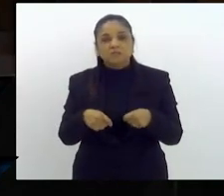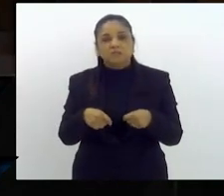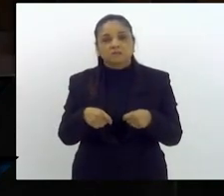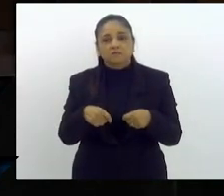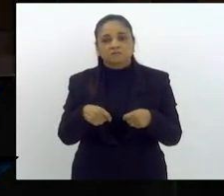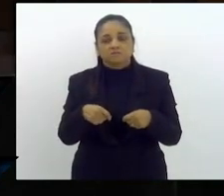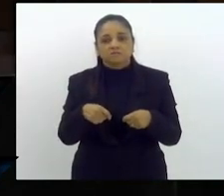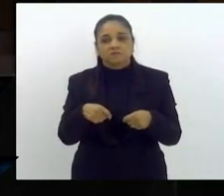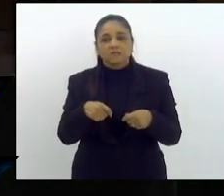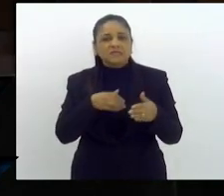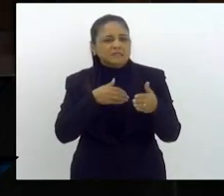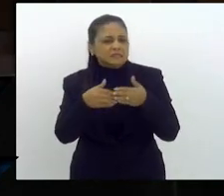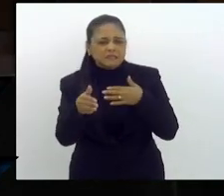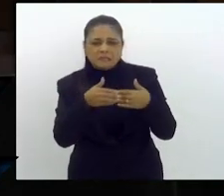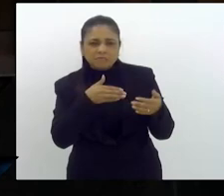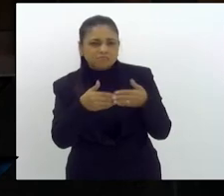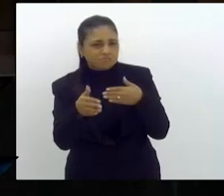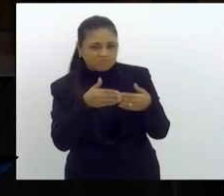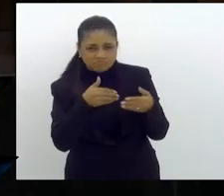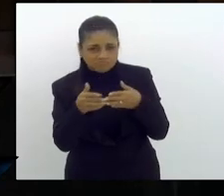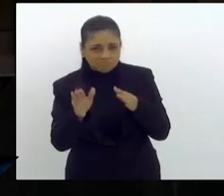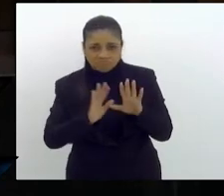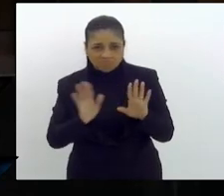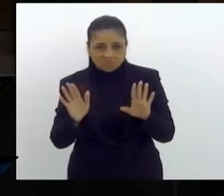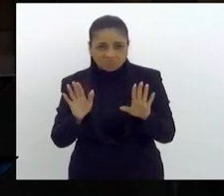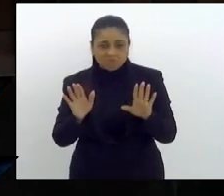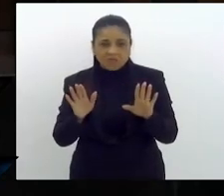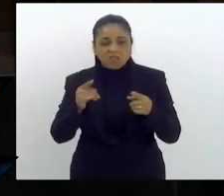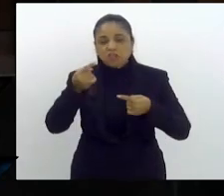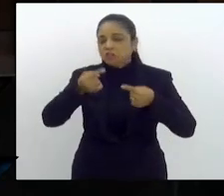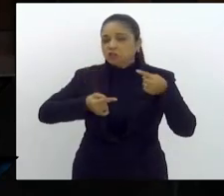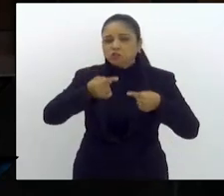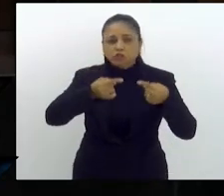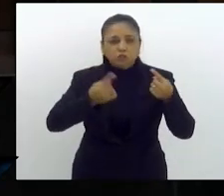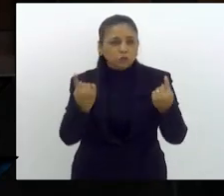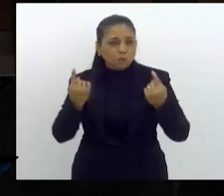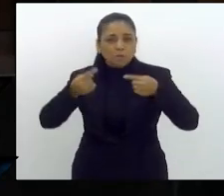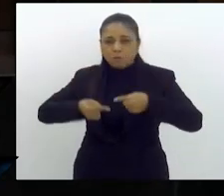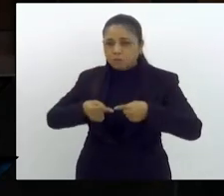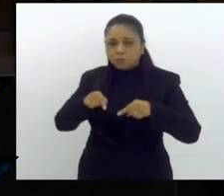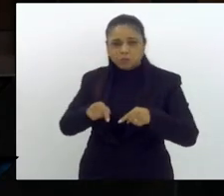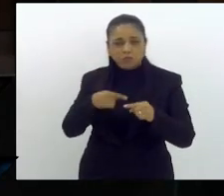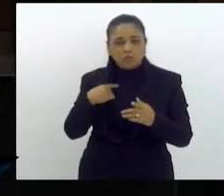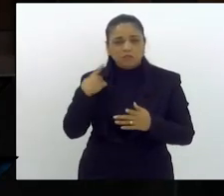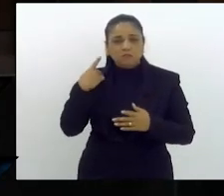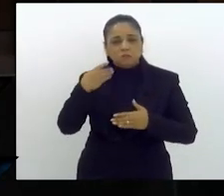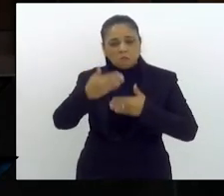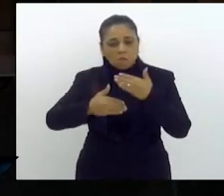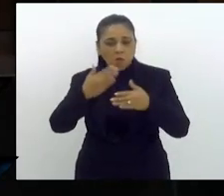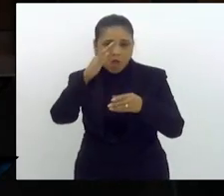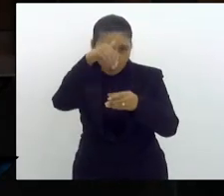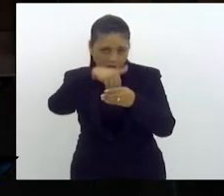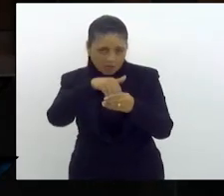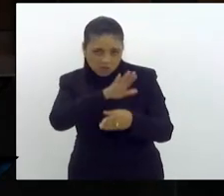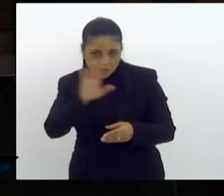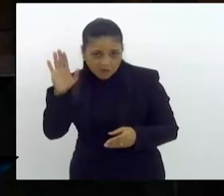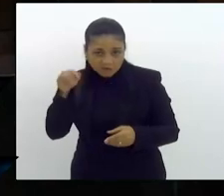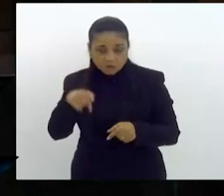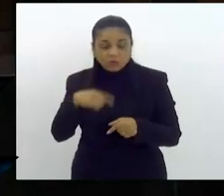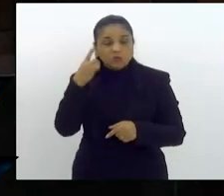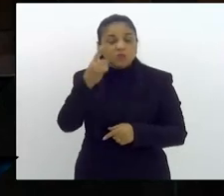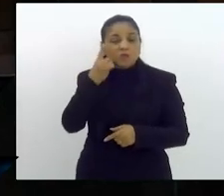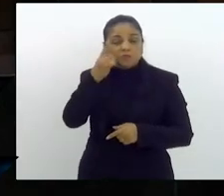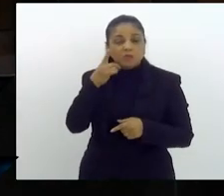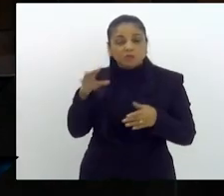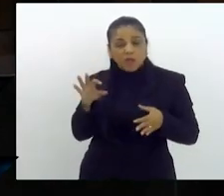Independente de qualquer disputa que nós tenhamos no processo eleitoral eu acho que os deputados têm que